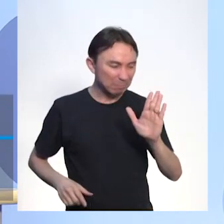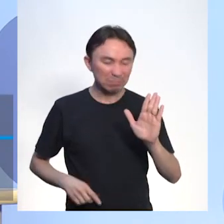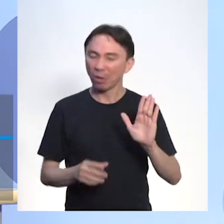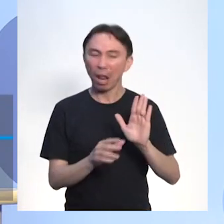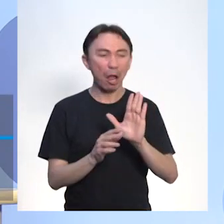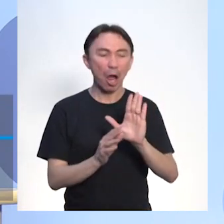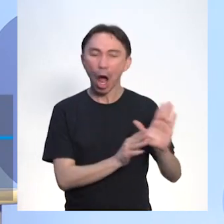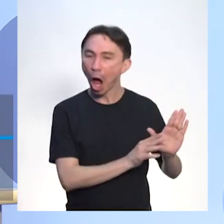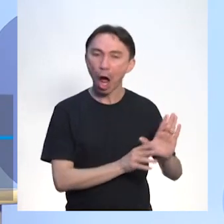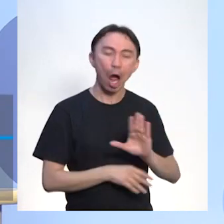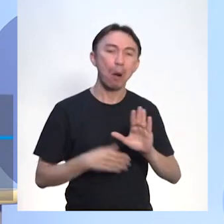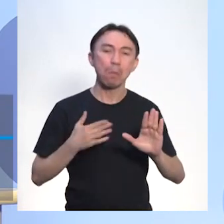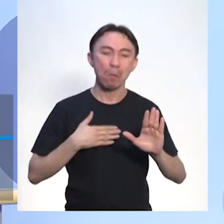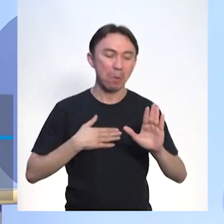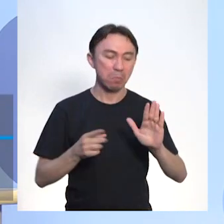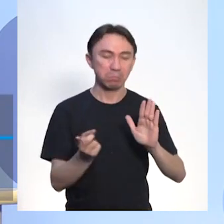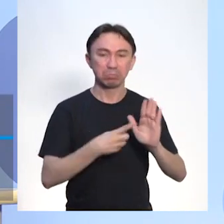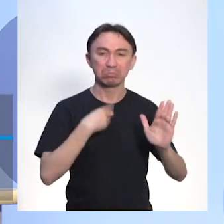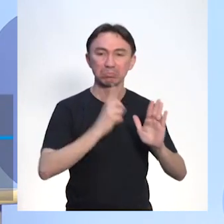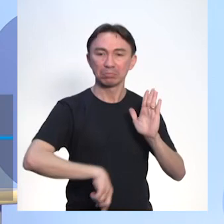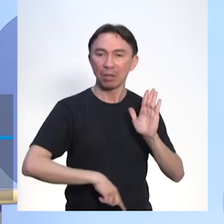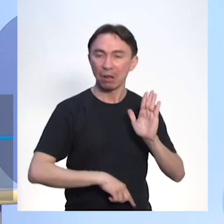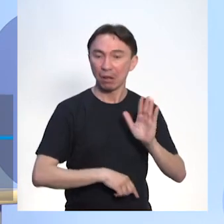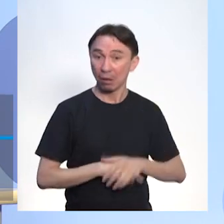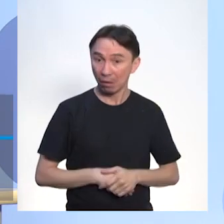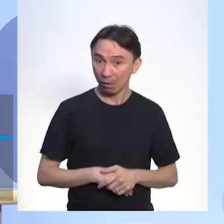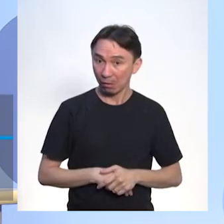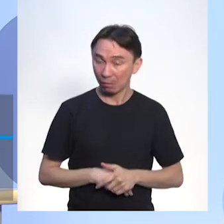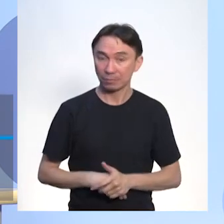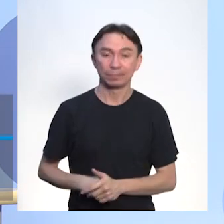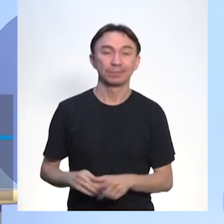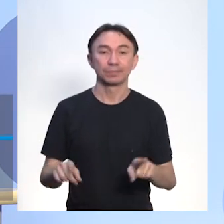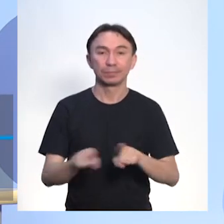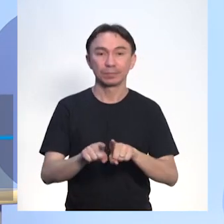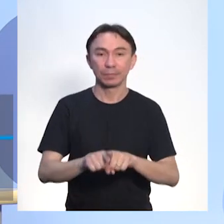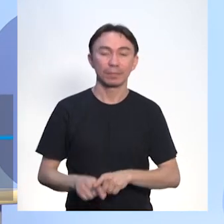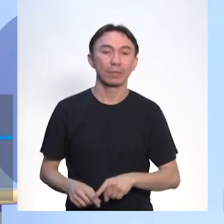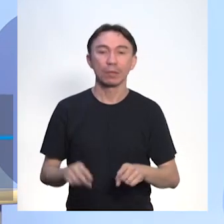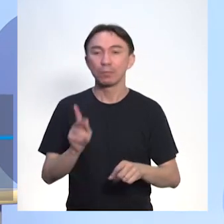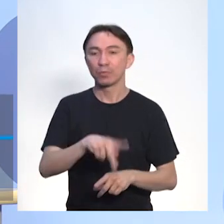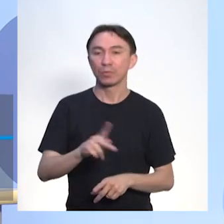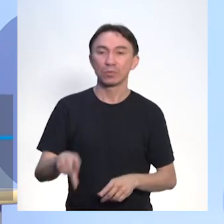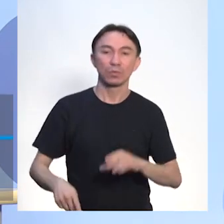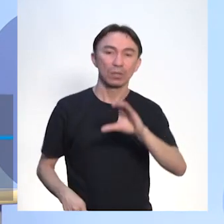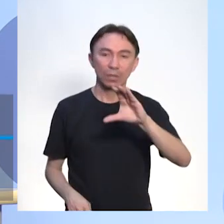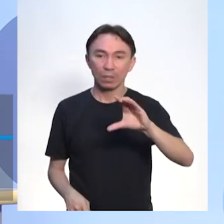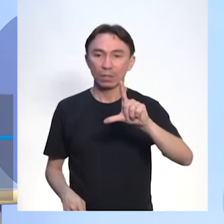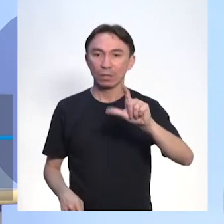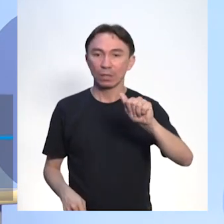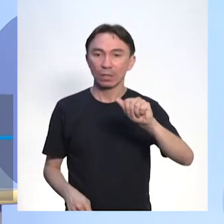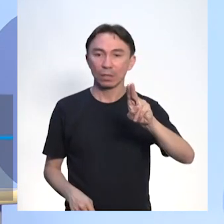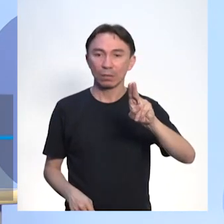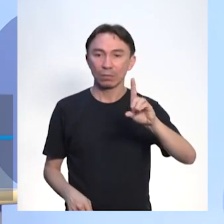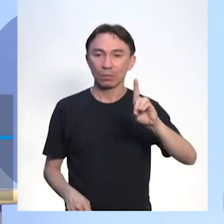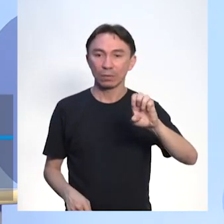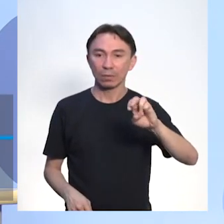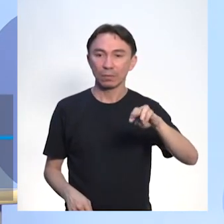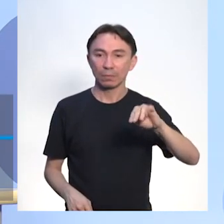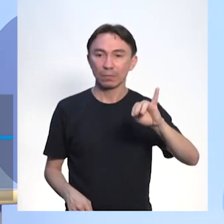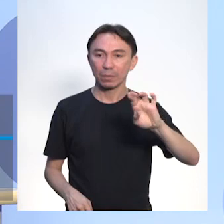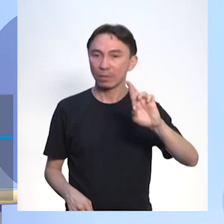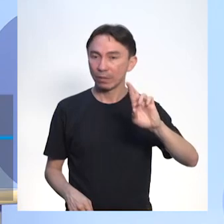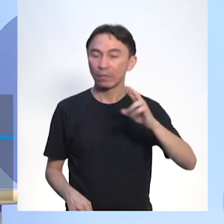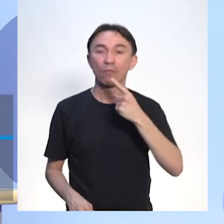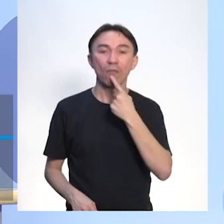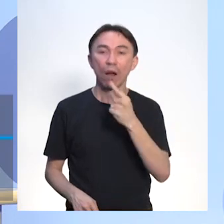leis vigentes. O professor Claudemir, nosso parceiro, está sempre aqui motivando a garotada, vai dizer que